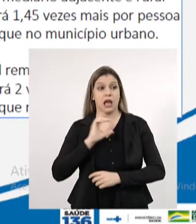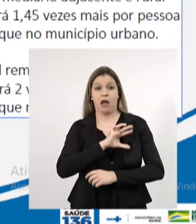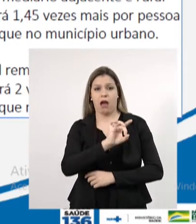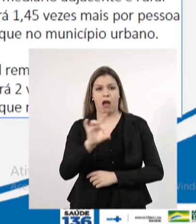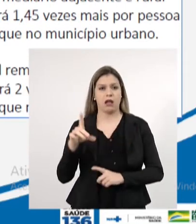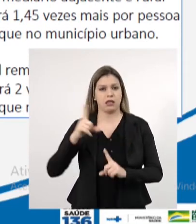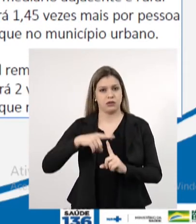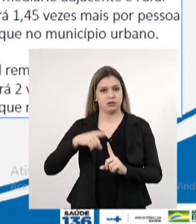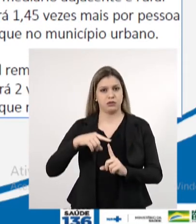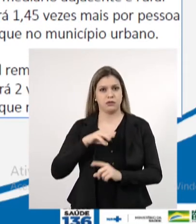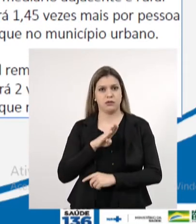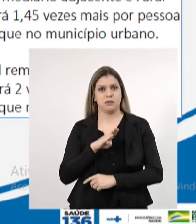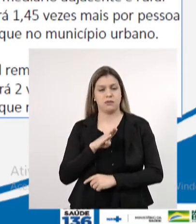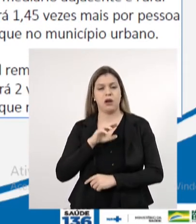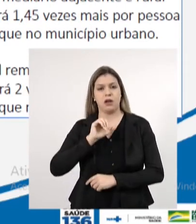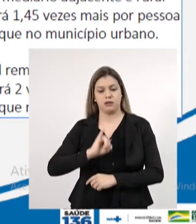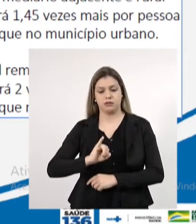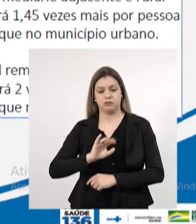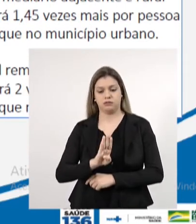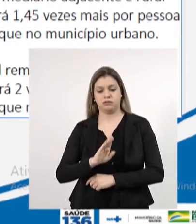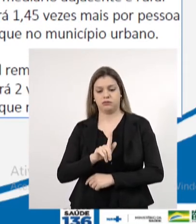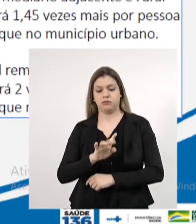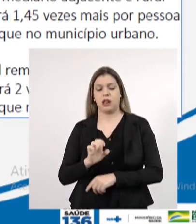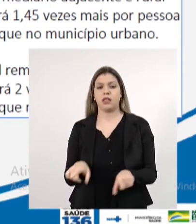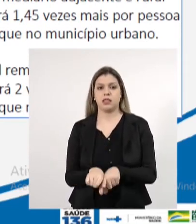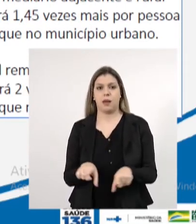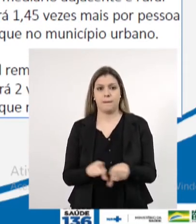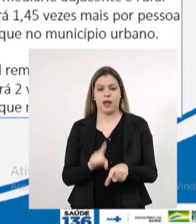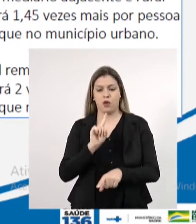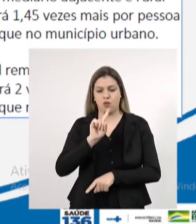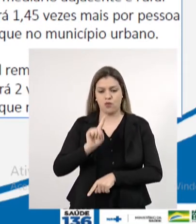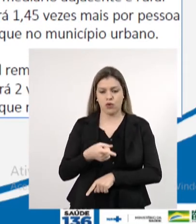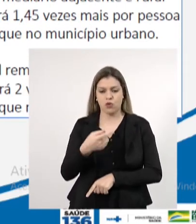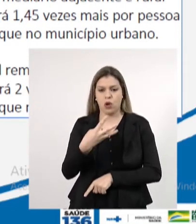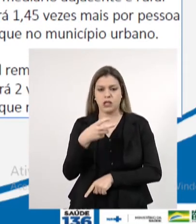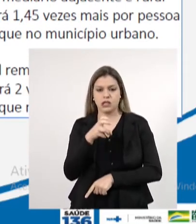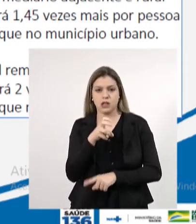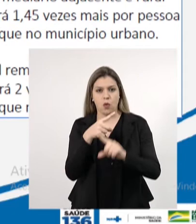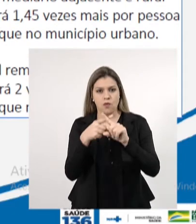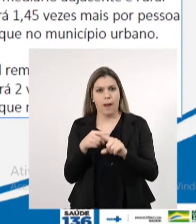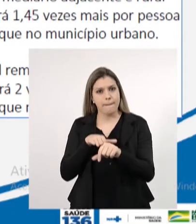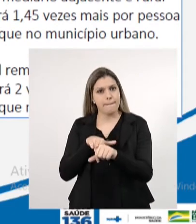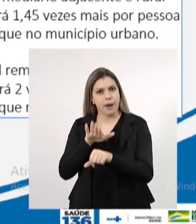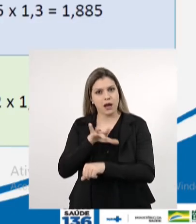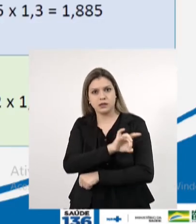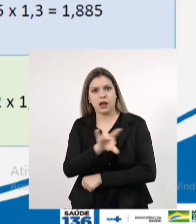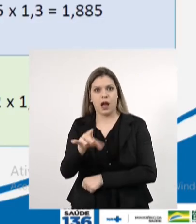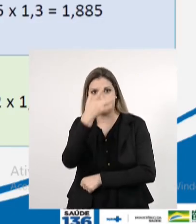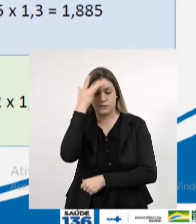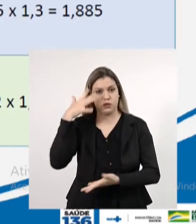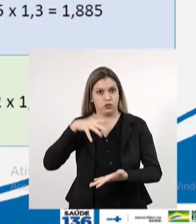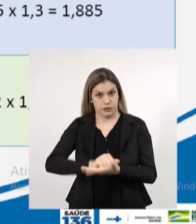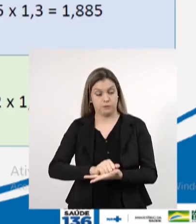IBGE, também o município vai receber 1,45 vezes a mais por pessoa